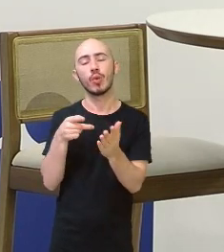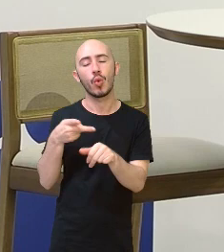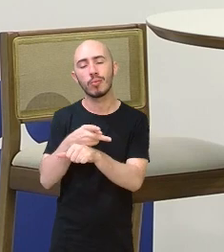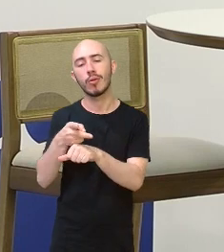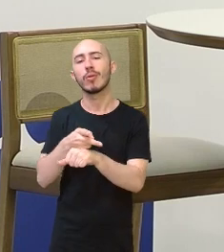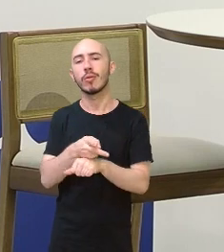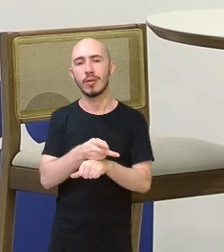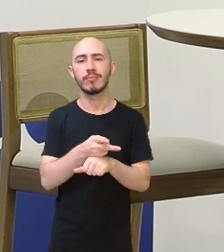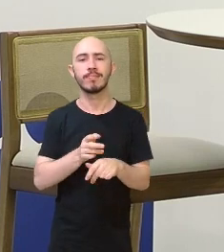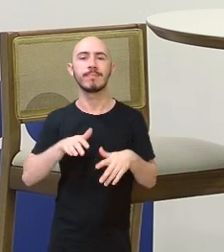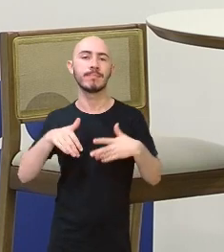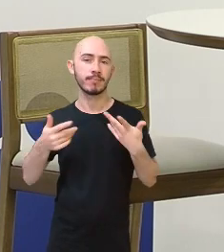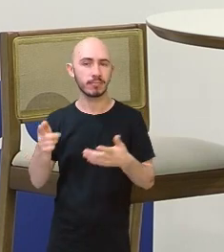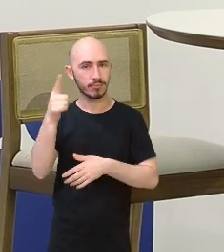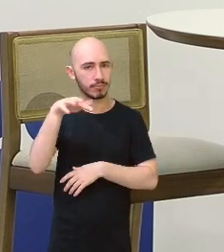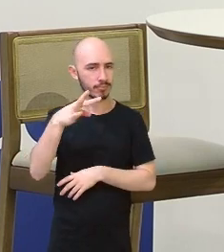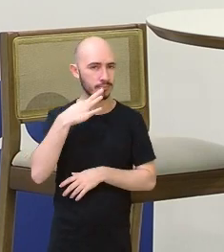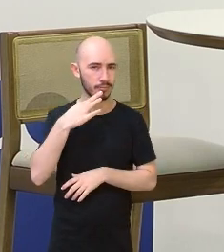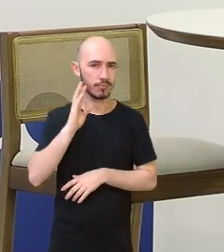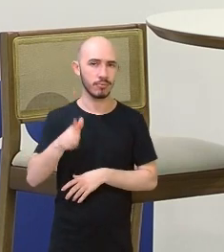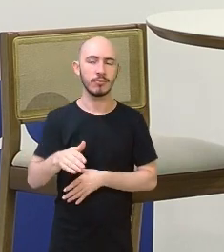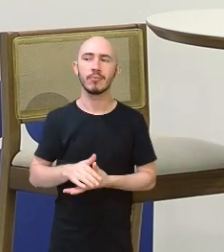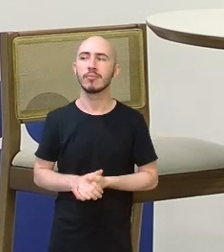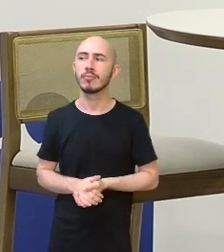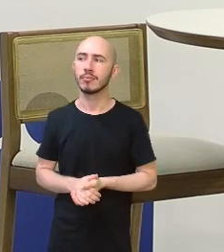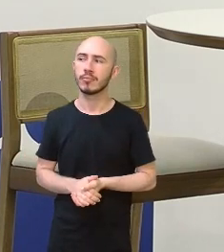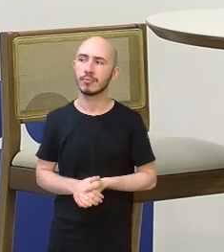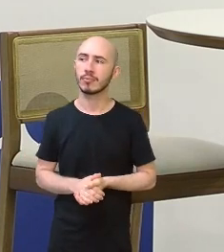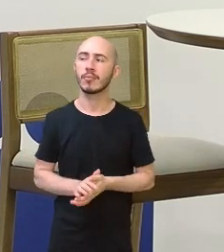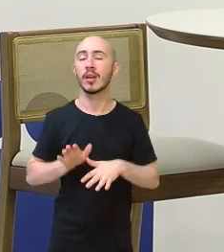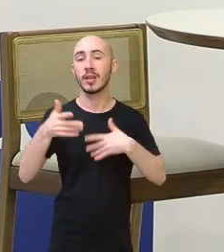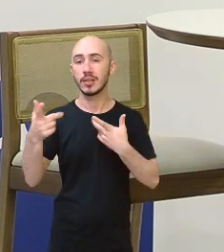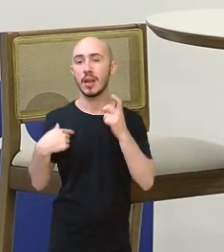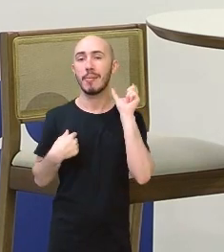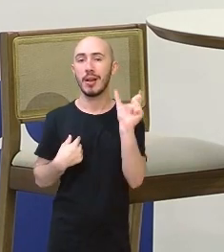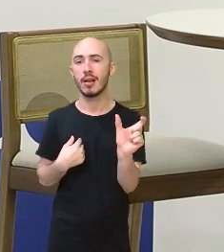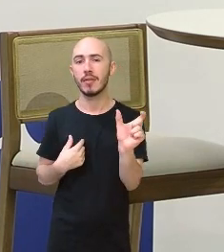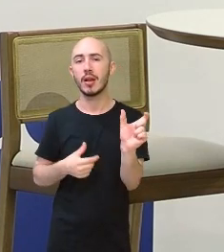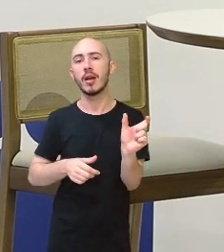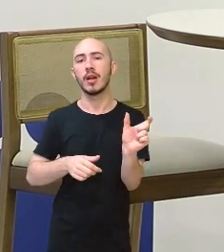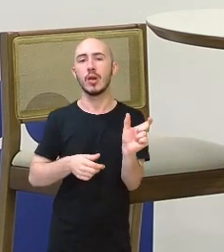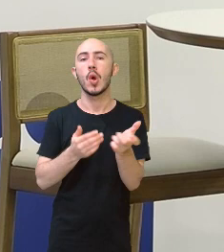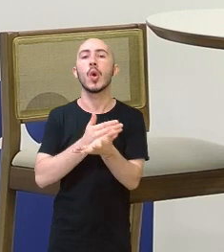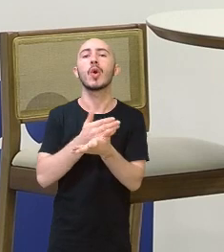conhece. Então, o BA, se for a palavra, por exemplo,